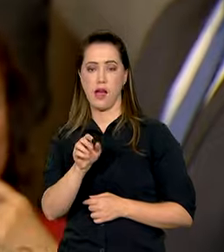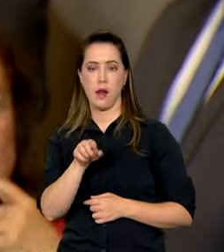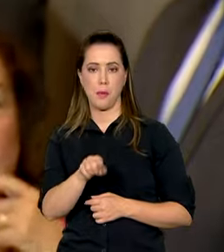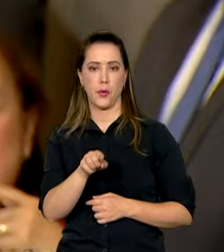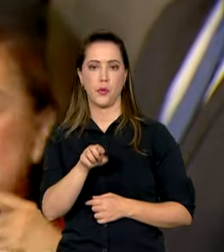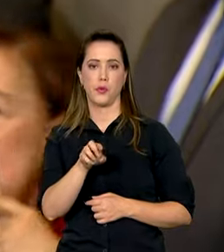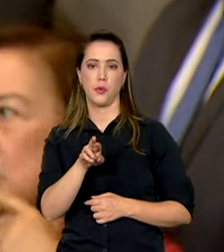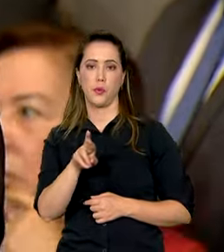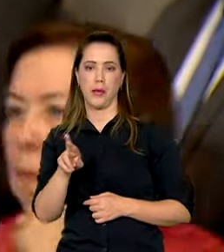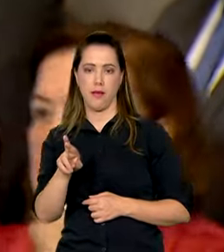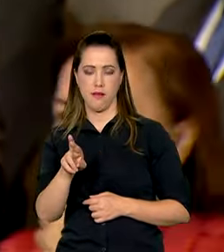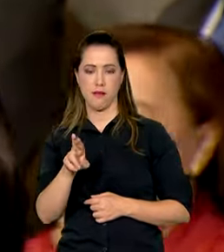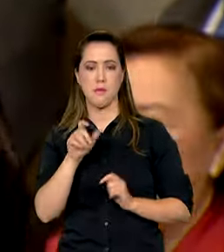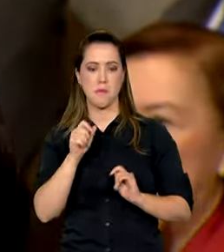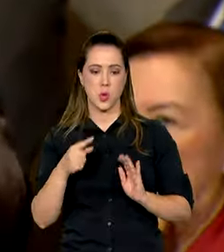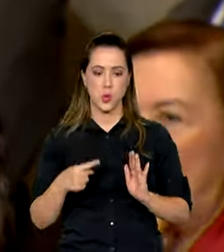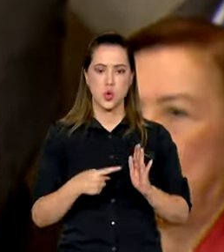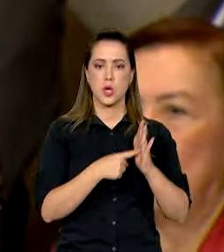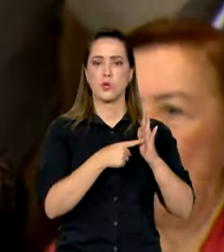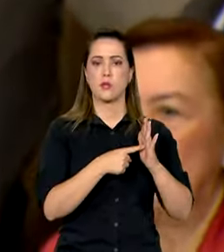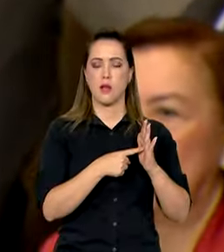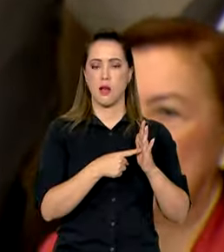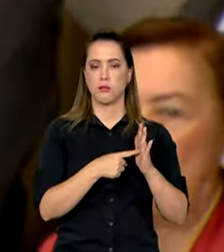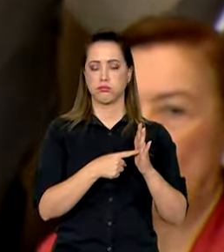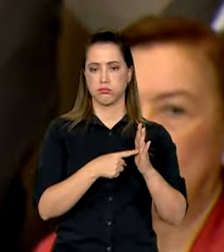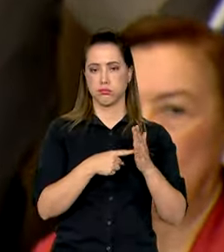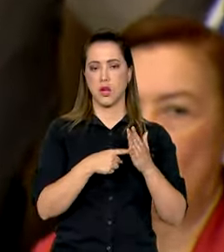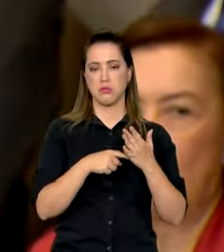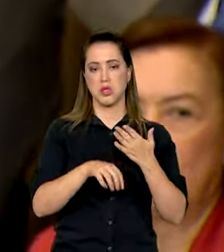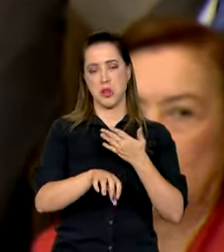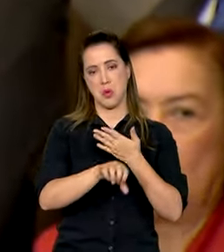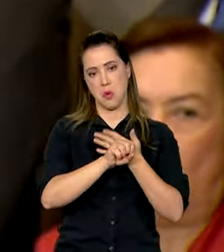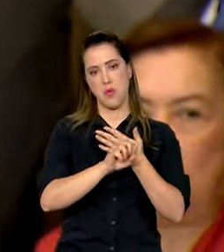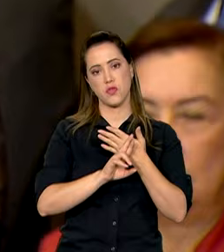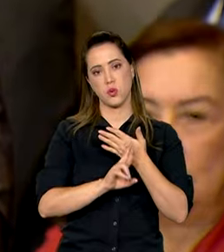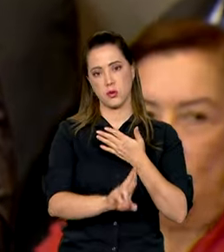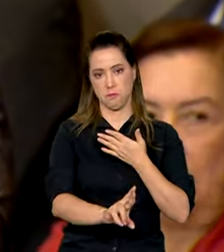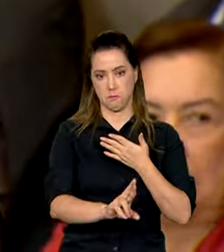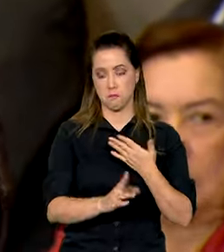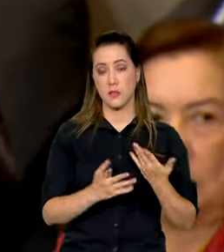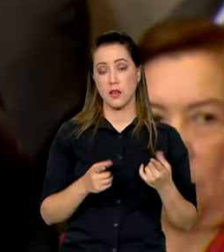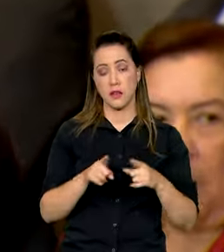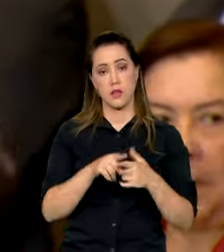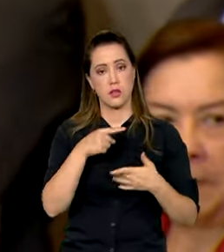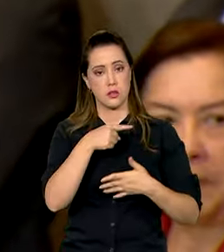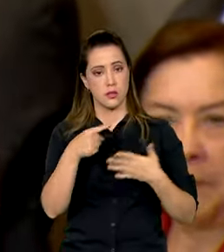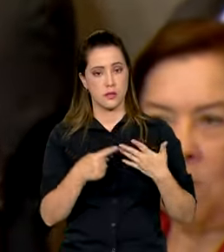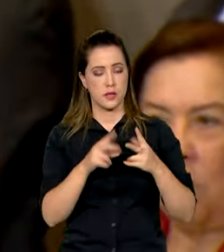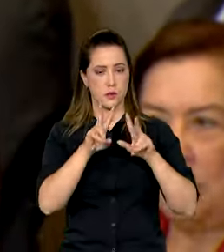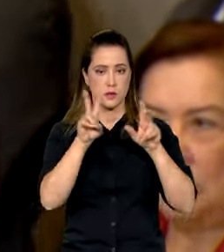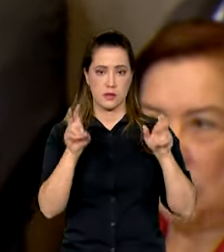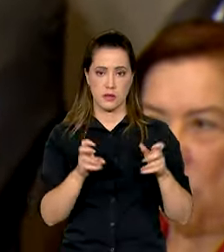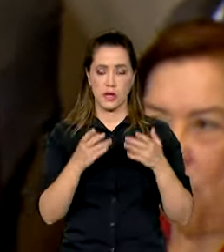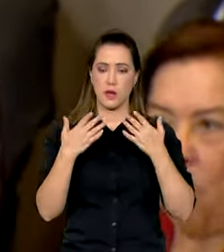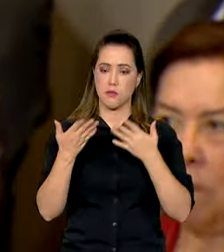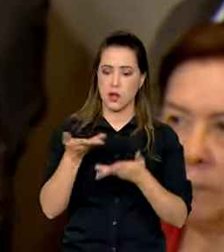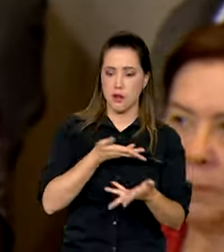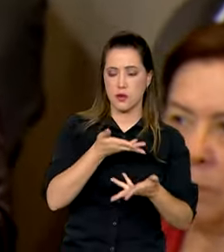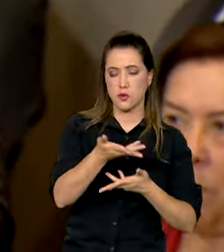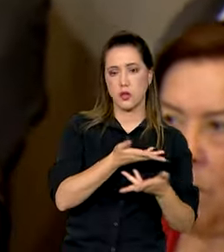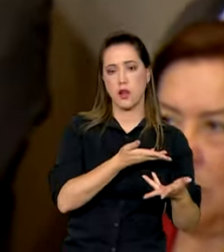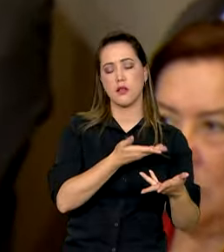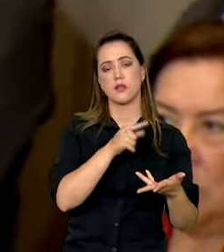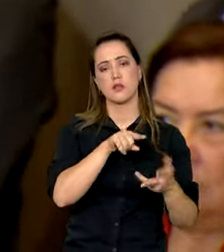do governo federal, que concentra uma série de denúncias sobre uma série de temas relacionados à administração